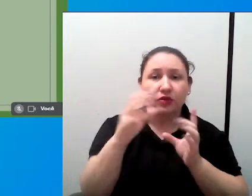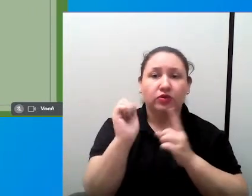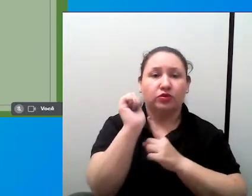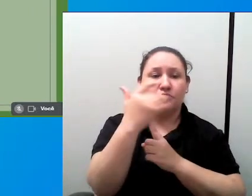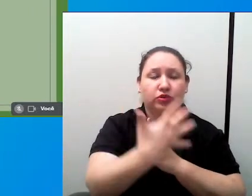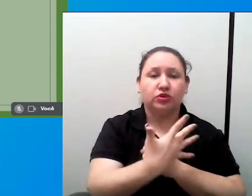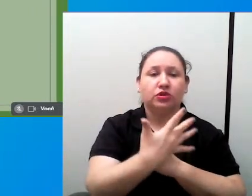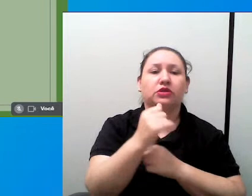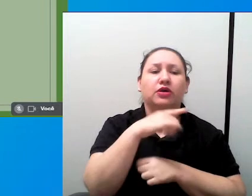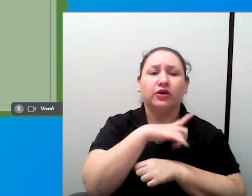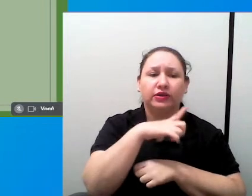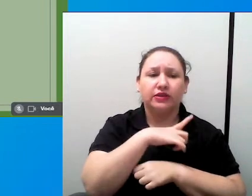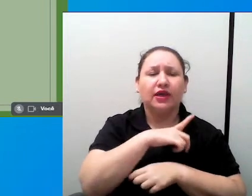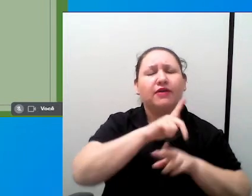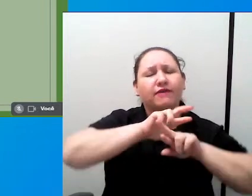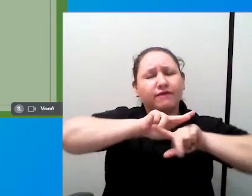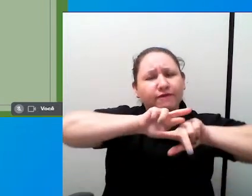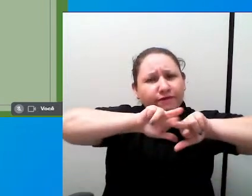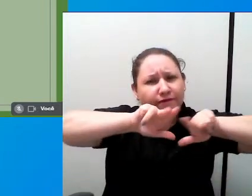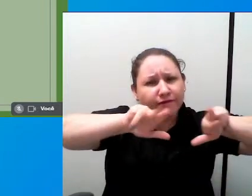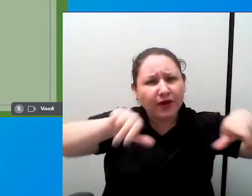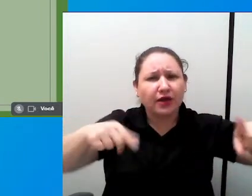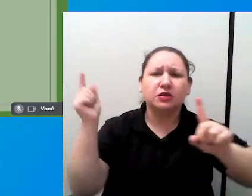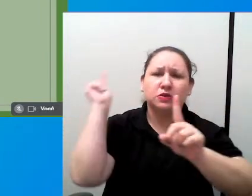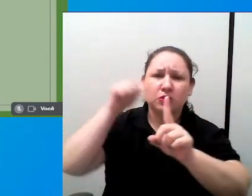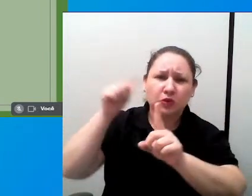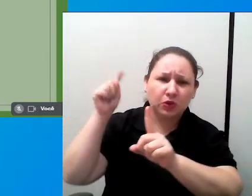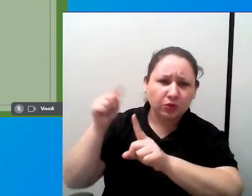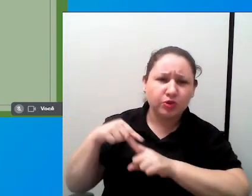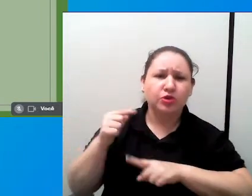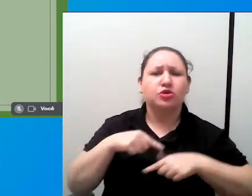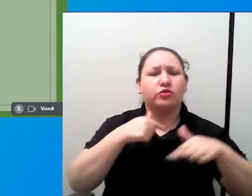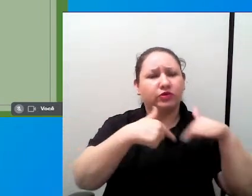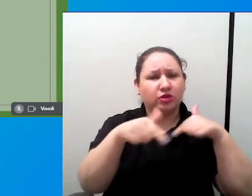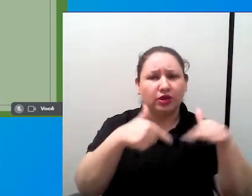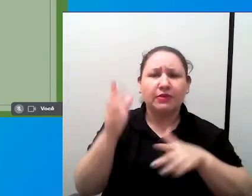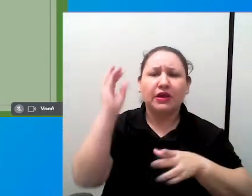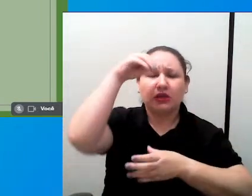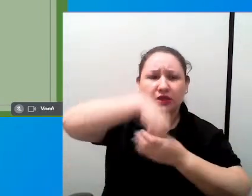diversas ações de extensão que já são realizadas dentro da instituição.